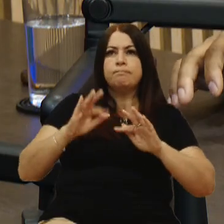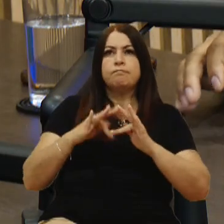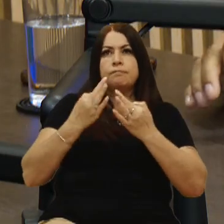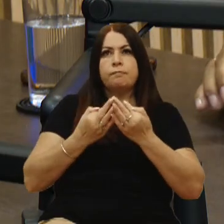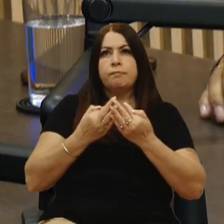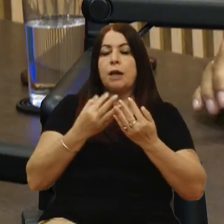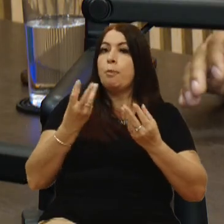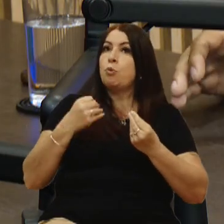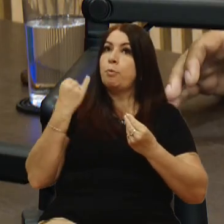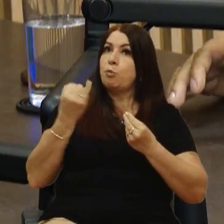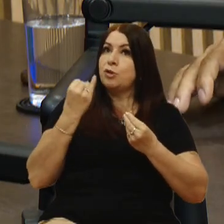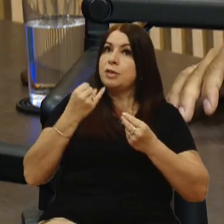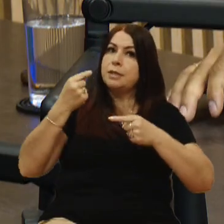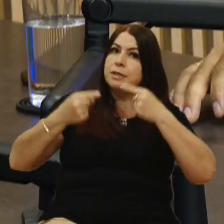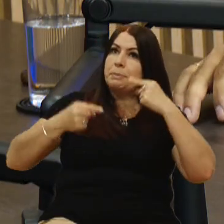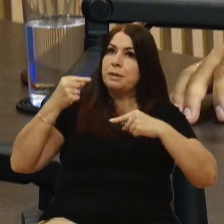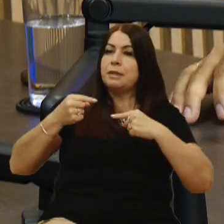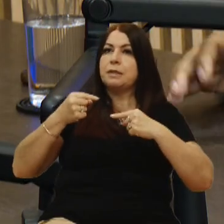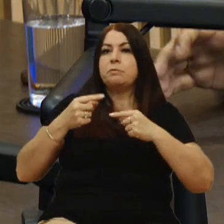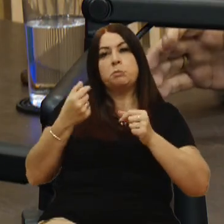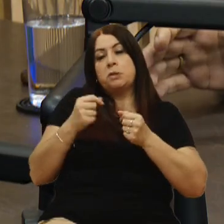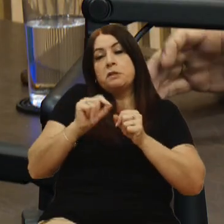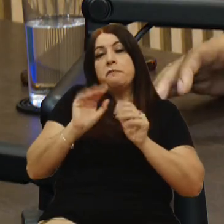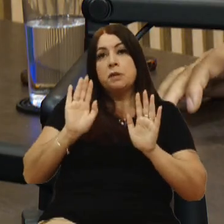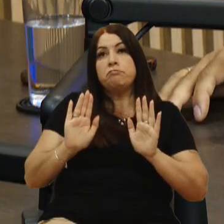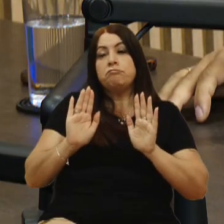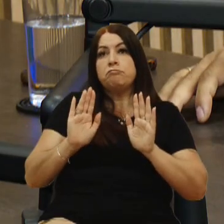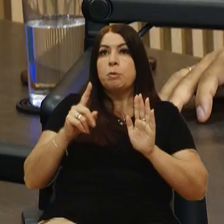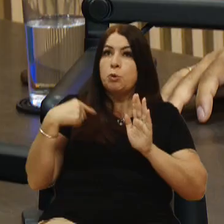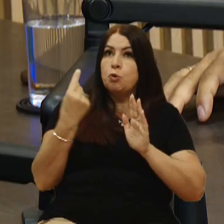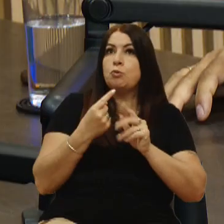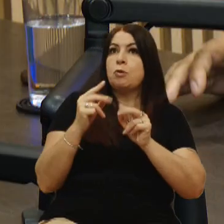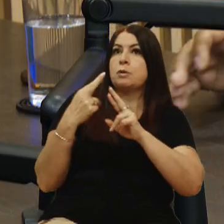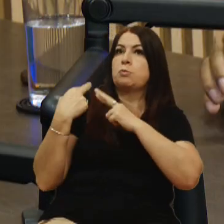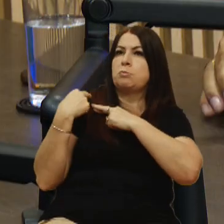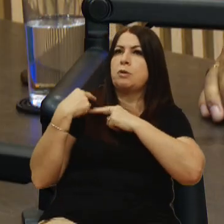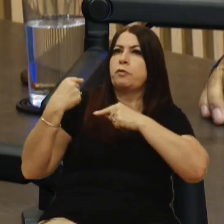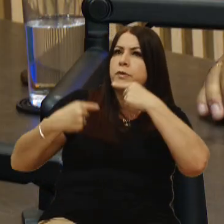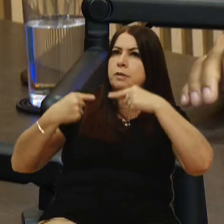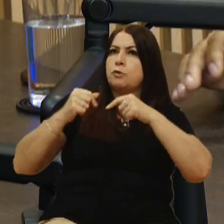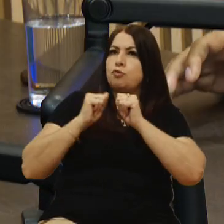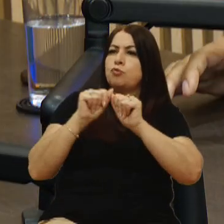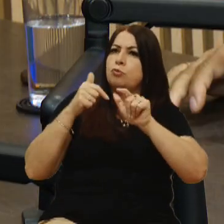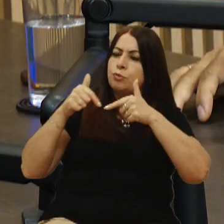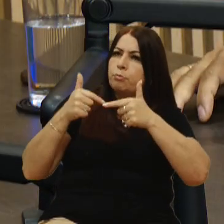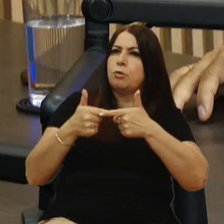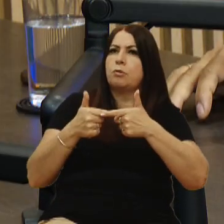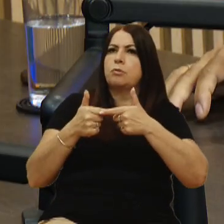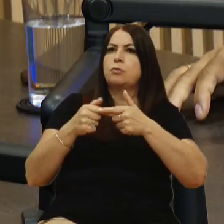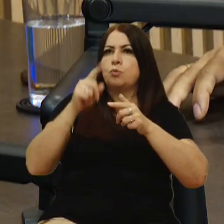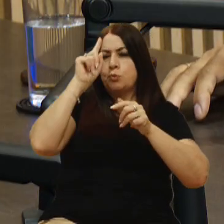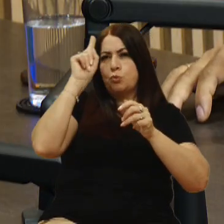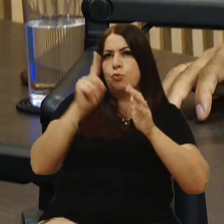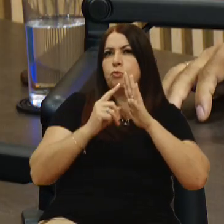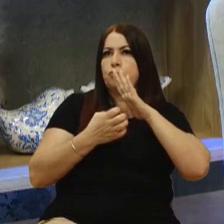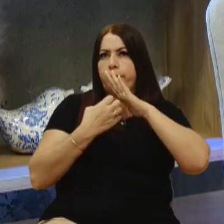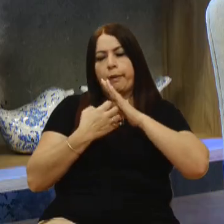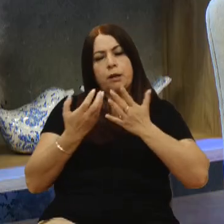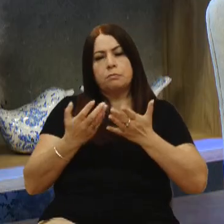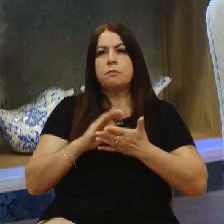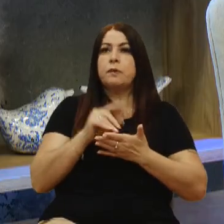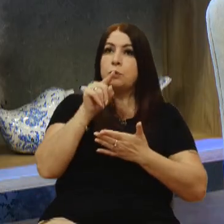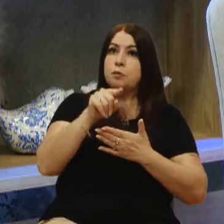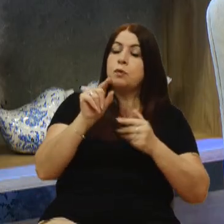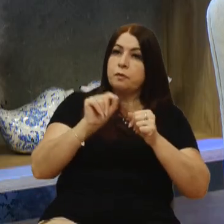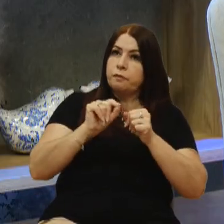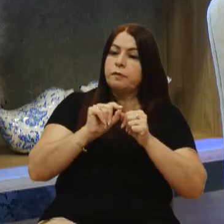Então, é muito importante esse debate e ele vai ter que ser feito. Cabe a nós fazer esse debate com os trabalhadores, com os empresários, enfim. O senhor